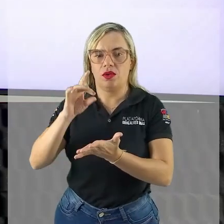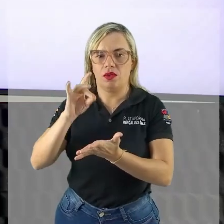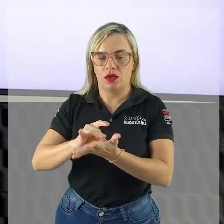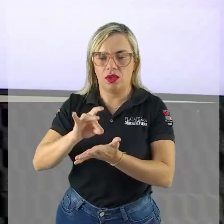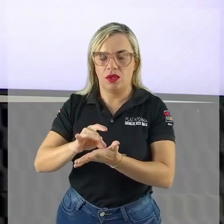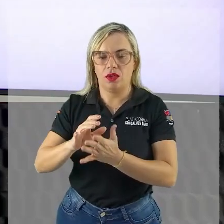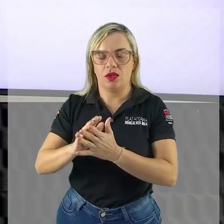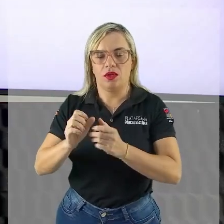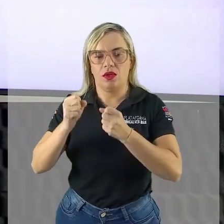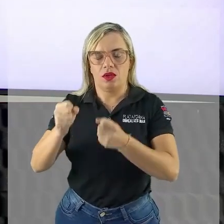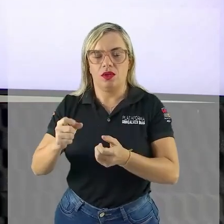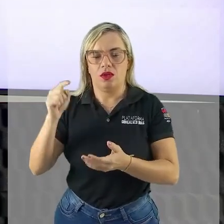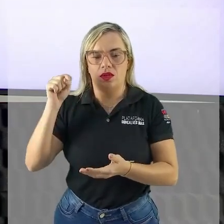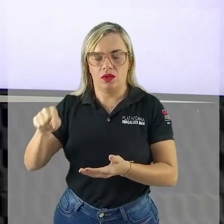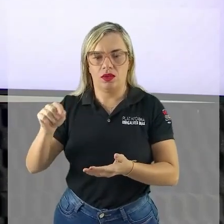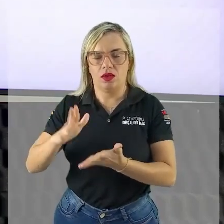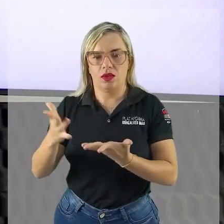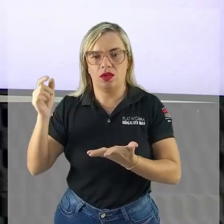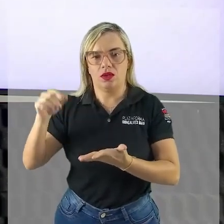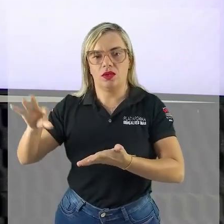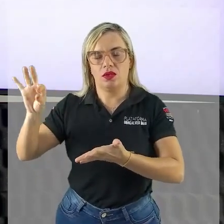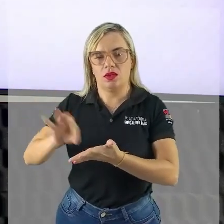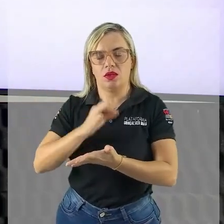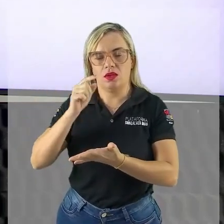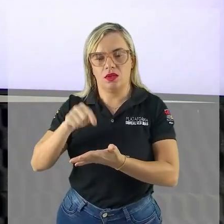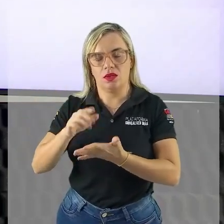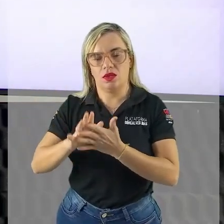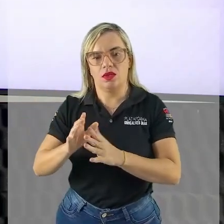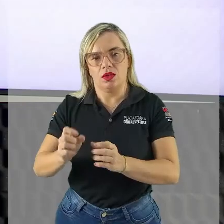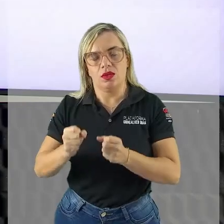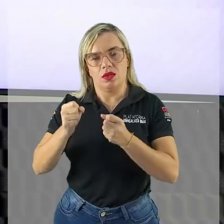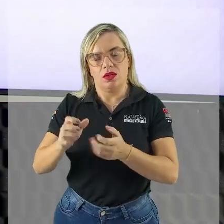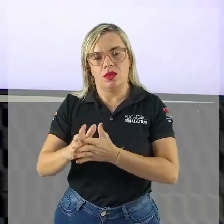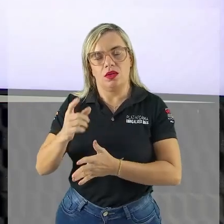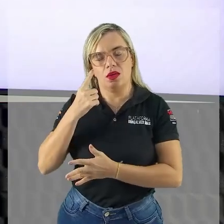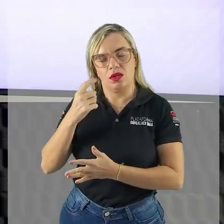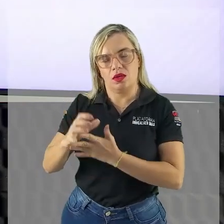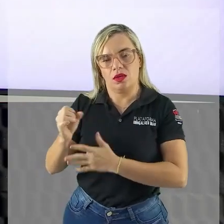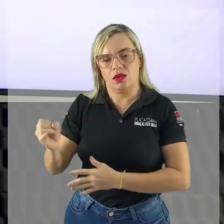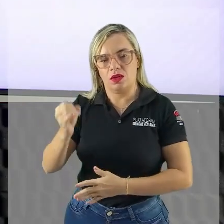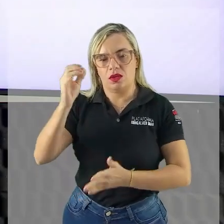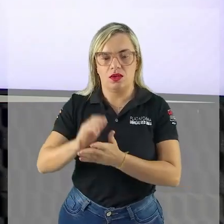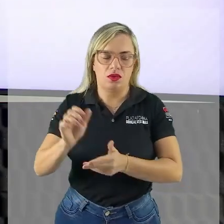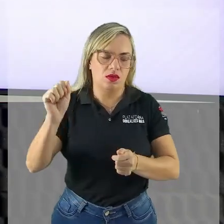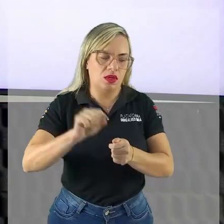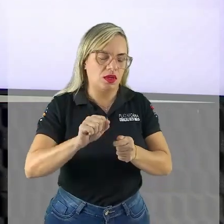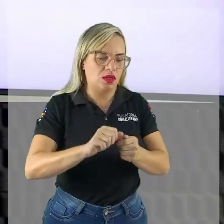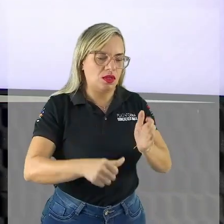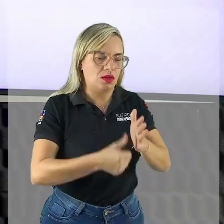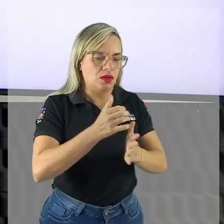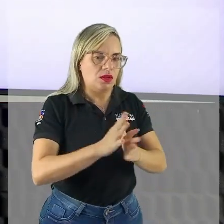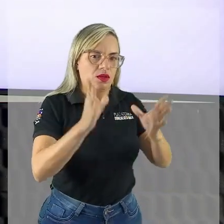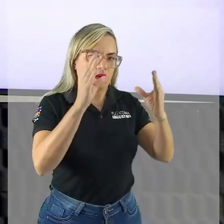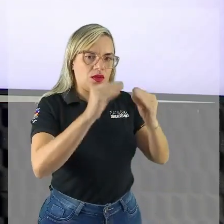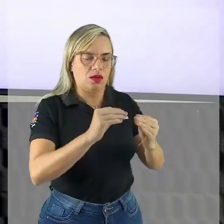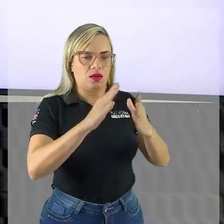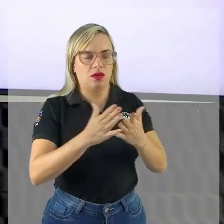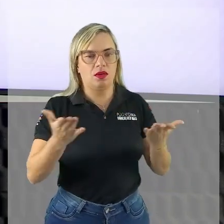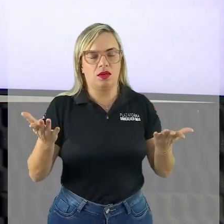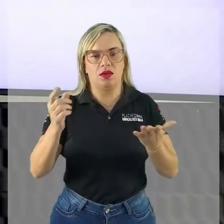O texto que vai ser corrigido é esse da folha oficial, mas é muito interessante que você faça o rascunho. Vou abrir